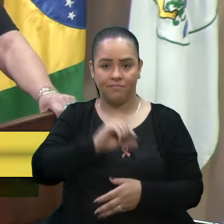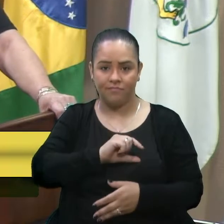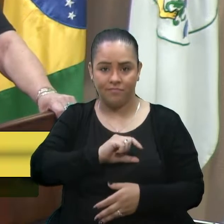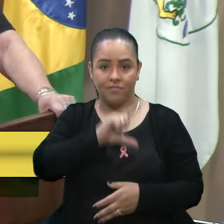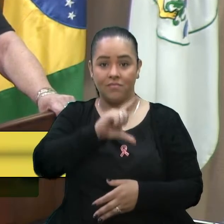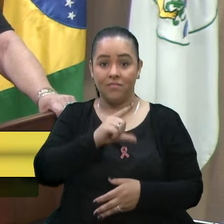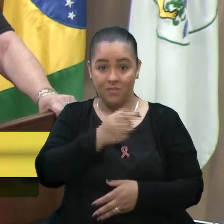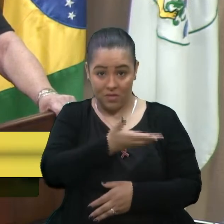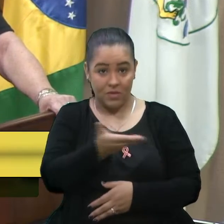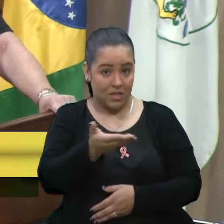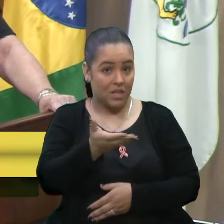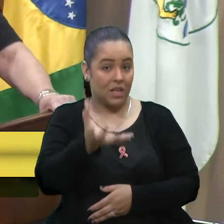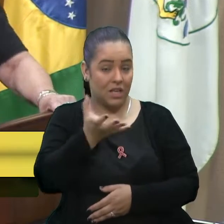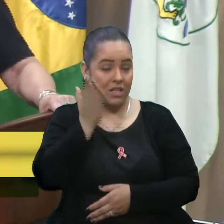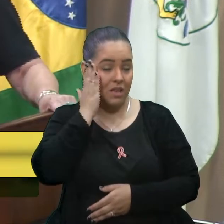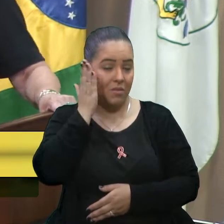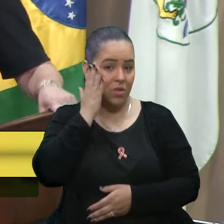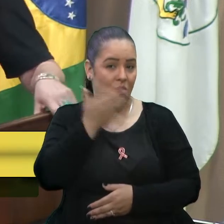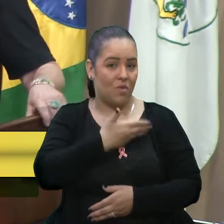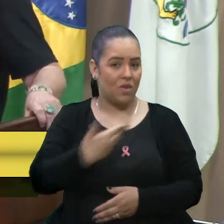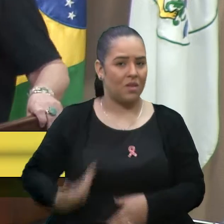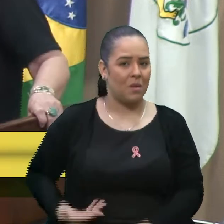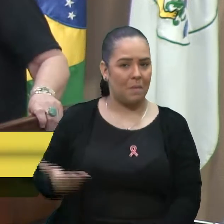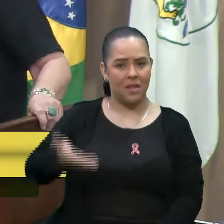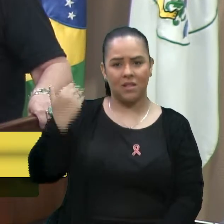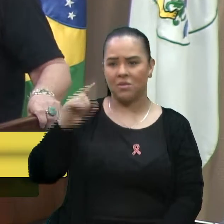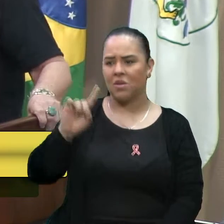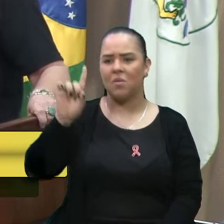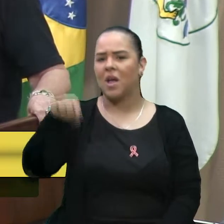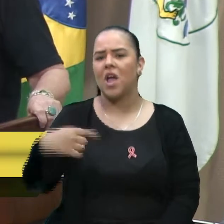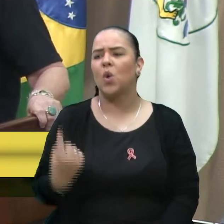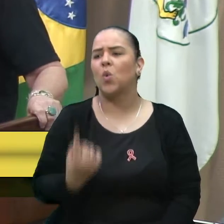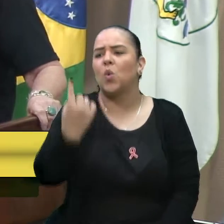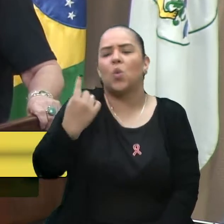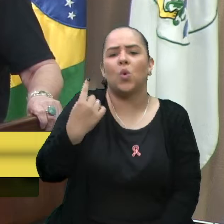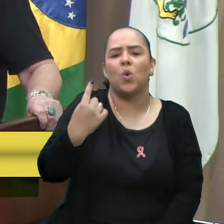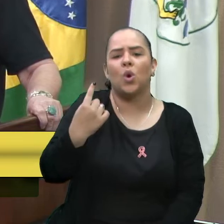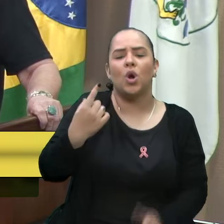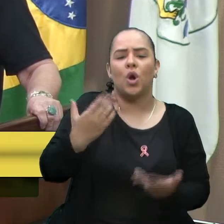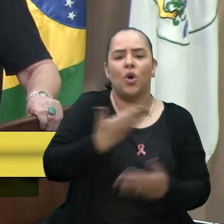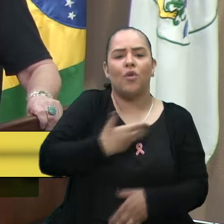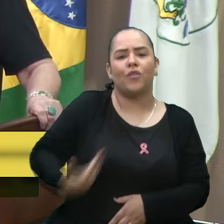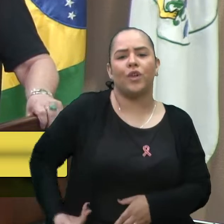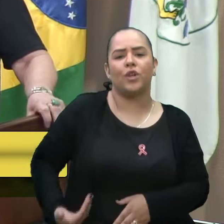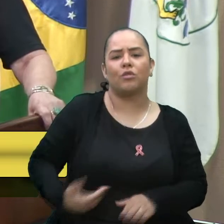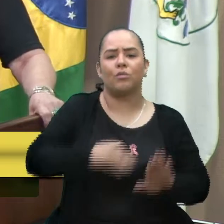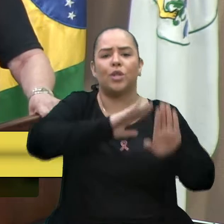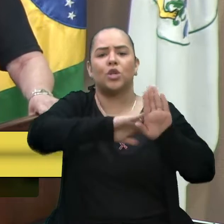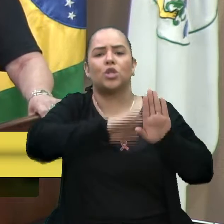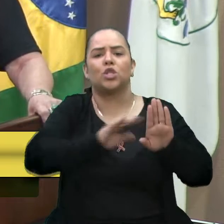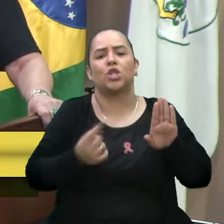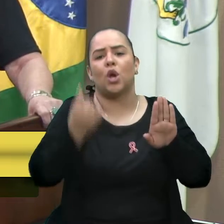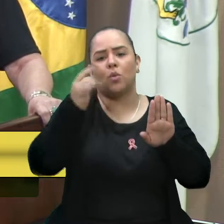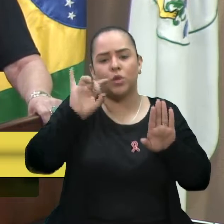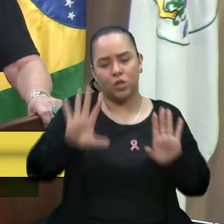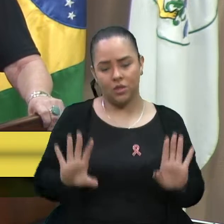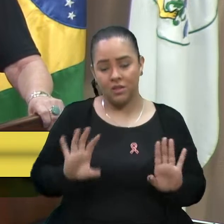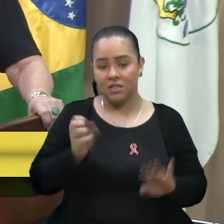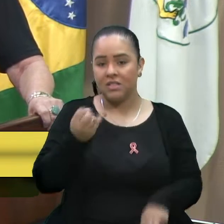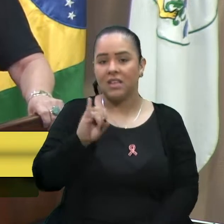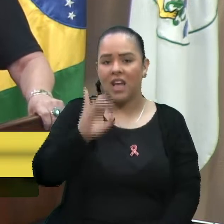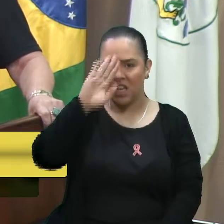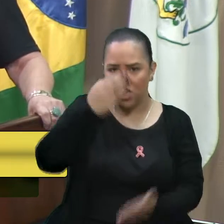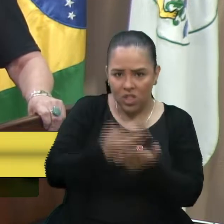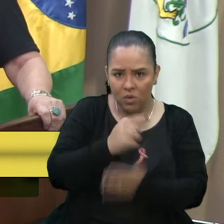saber a história, depois eu conto. Então, não é um governo de uma ideologia, etc. Se ele acha que a 173 não